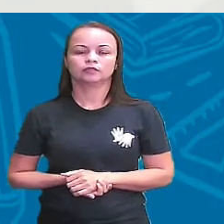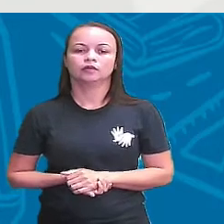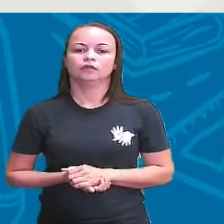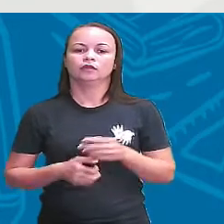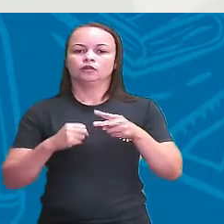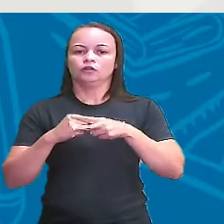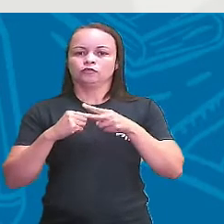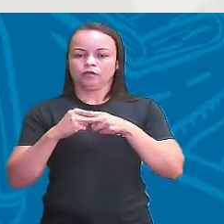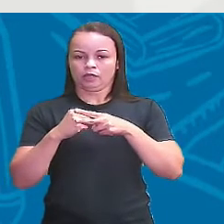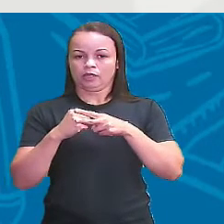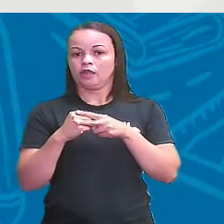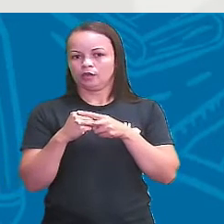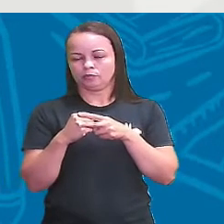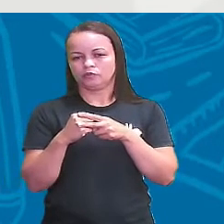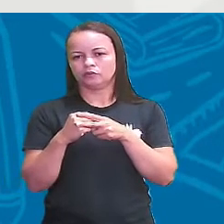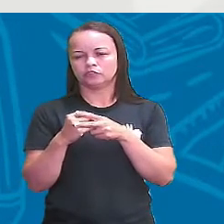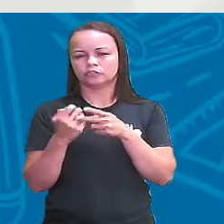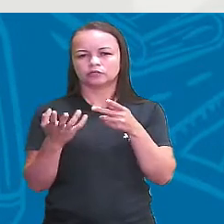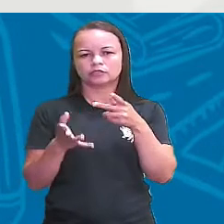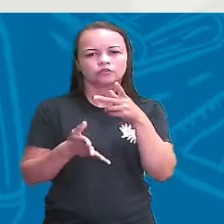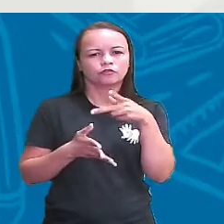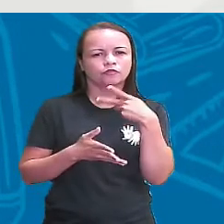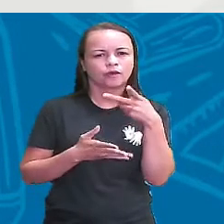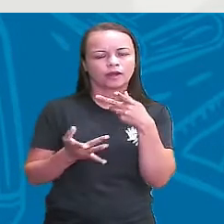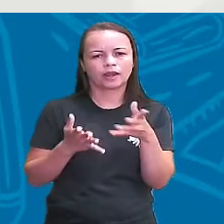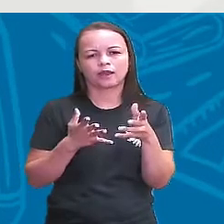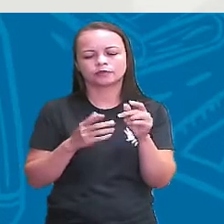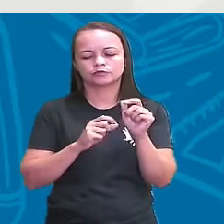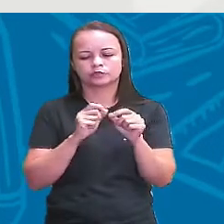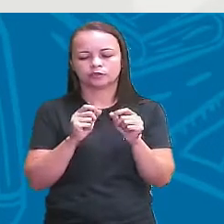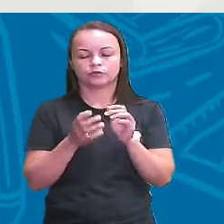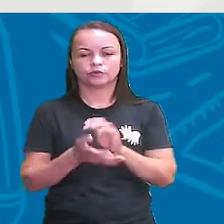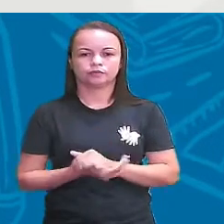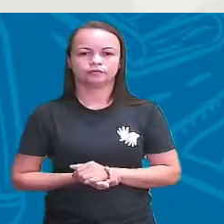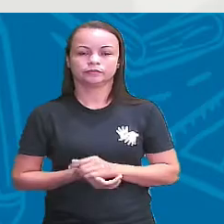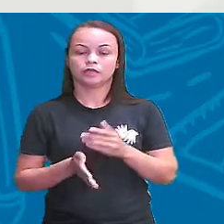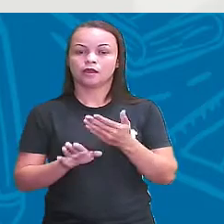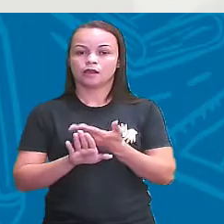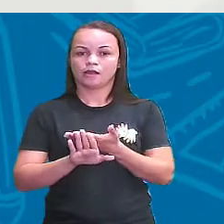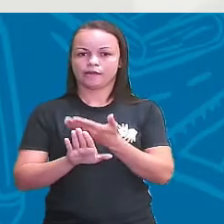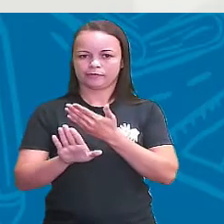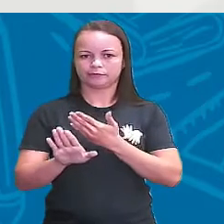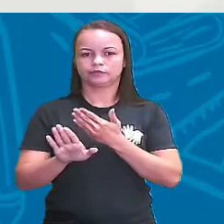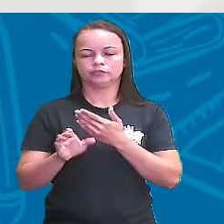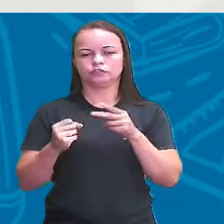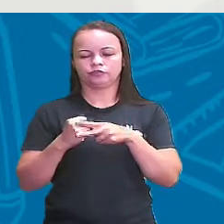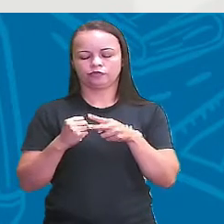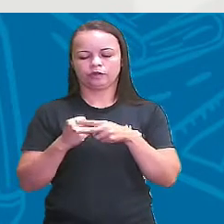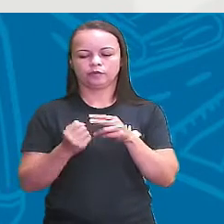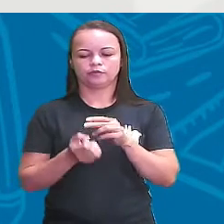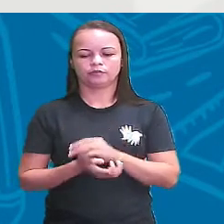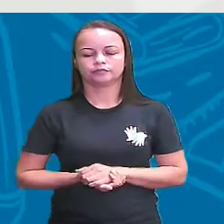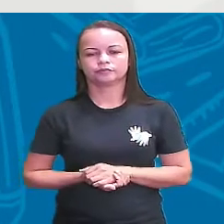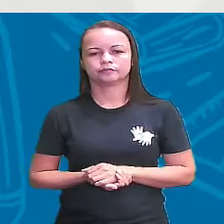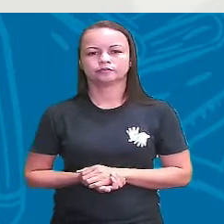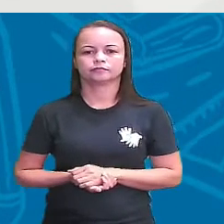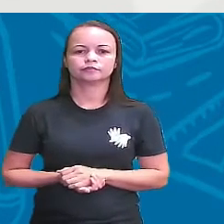está conjugado, aí ele vem antes do verbo, ó.